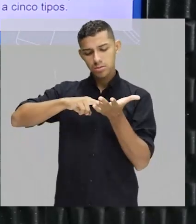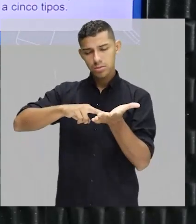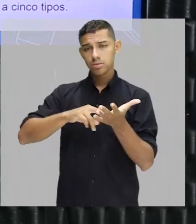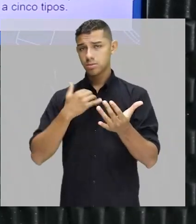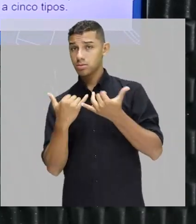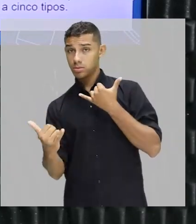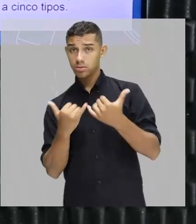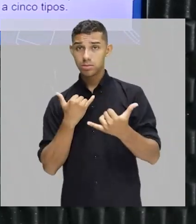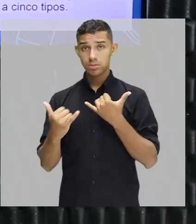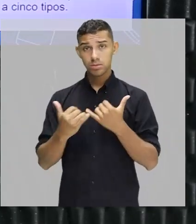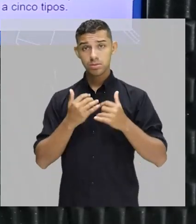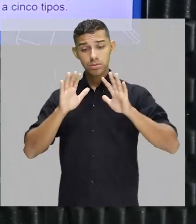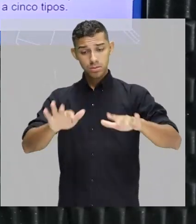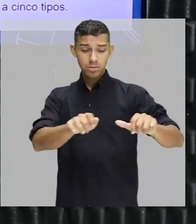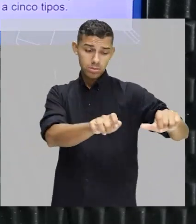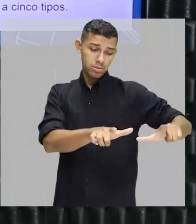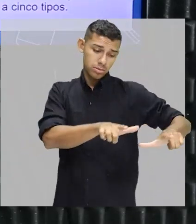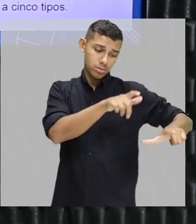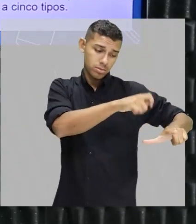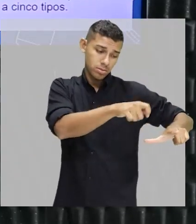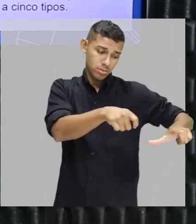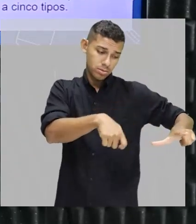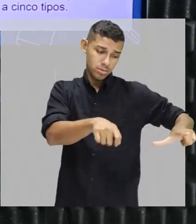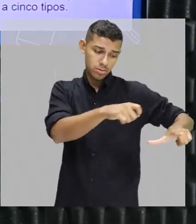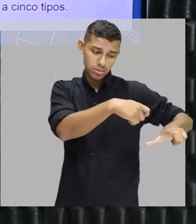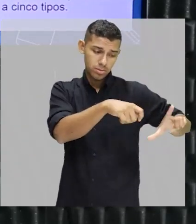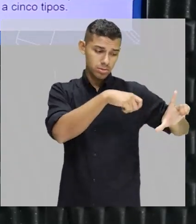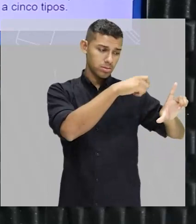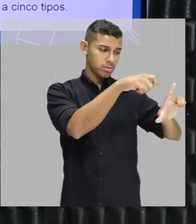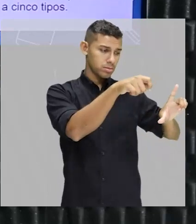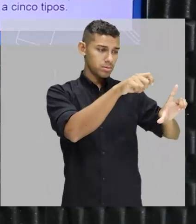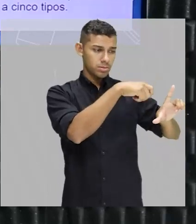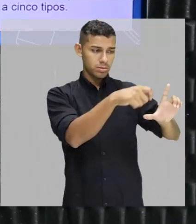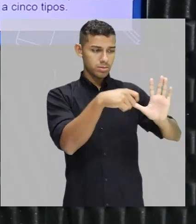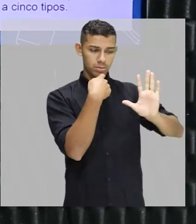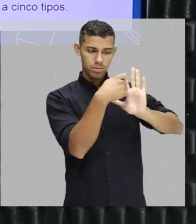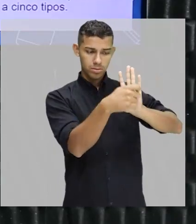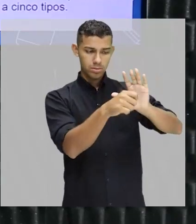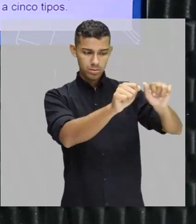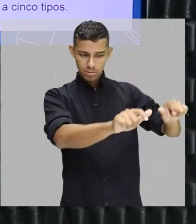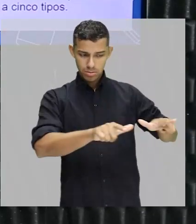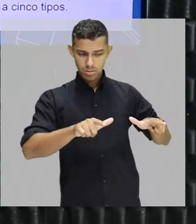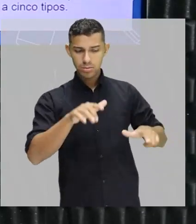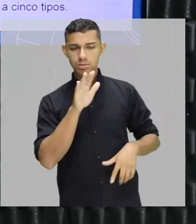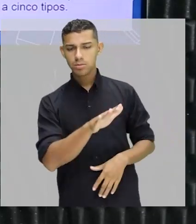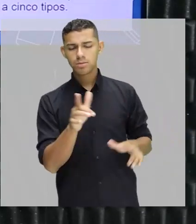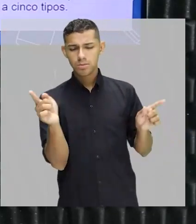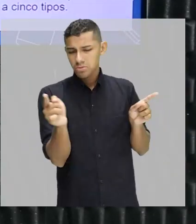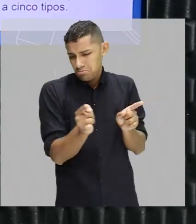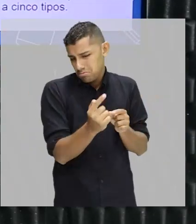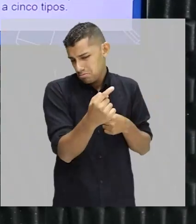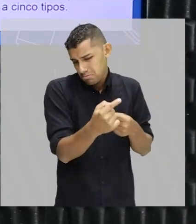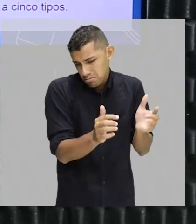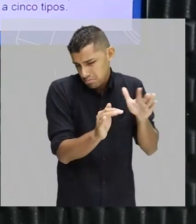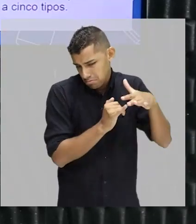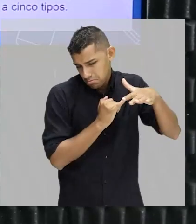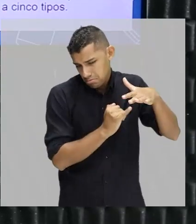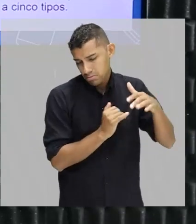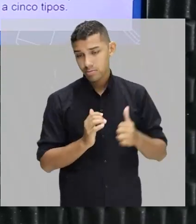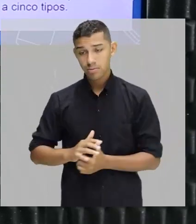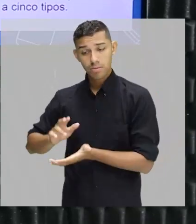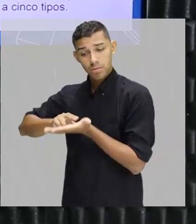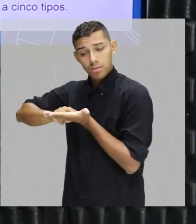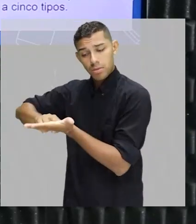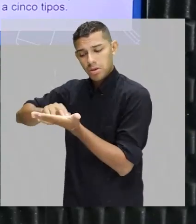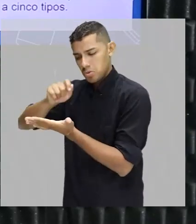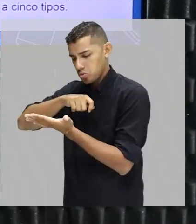são parecidos, mas claro que tem ali os elementos que vão diferenciar. O bilhete é bem mais curtinho, né? A carta não,